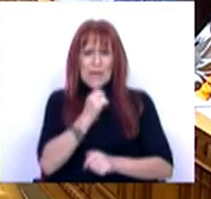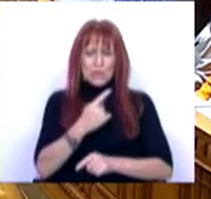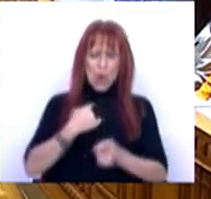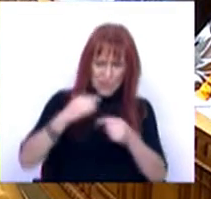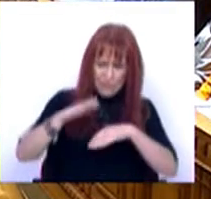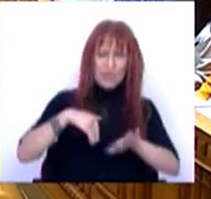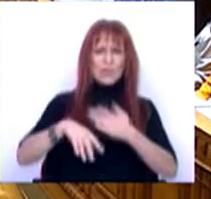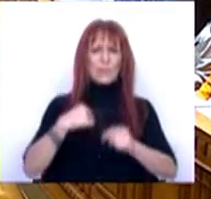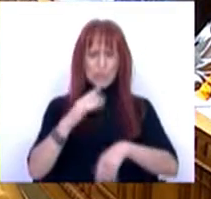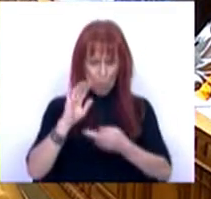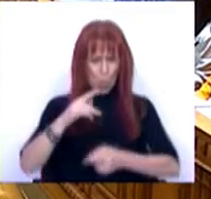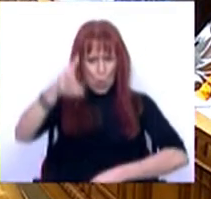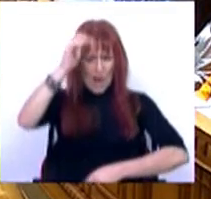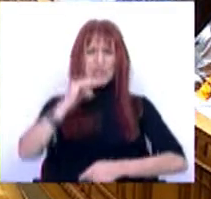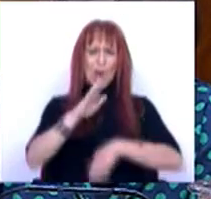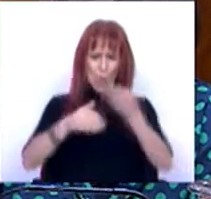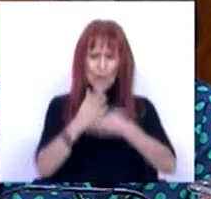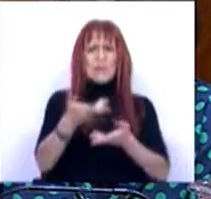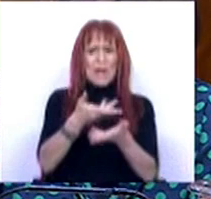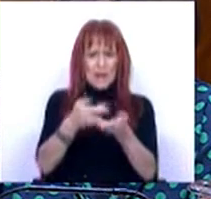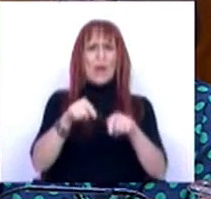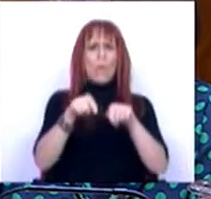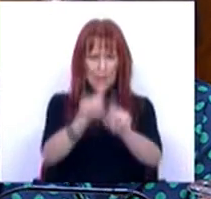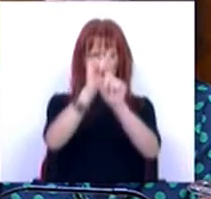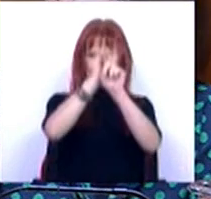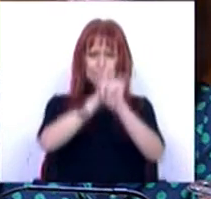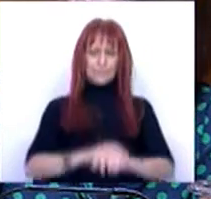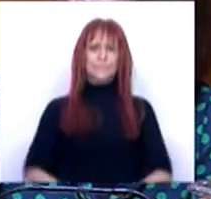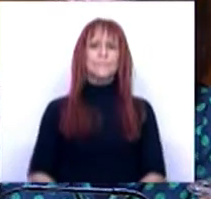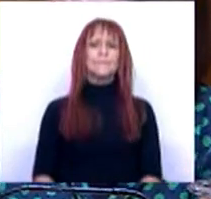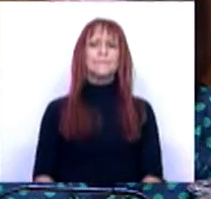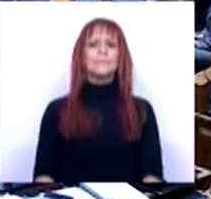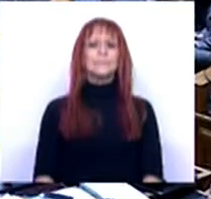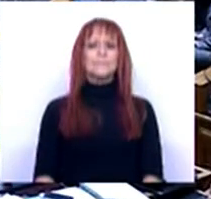que nós tomamos e que com coragem continuaremos a lidar com ela.